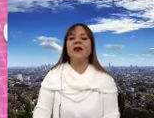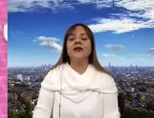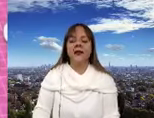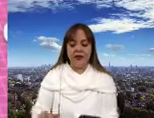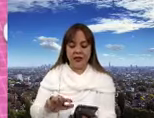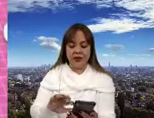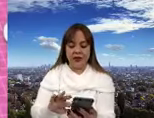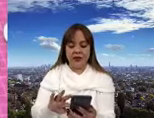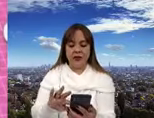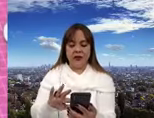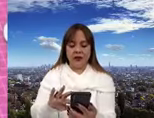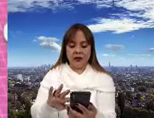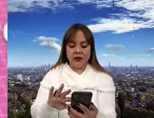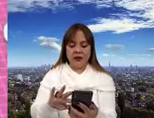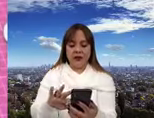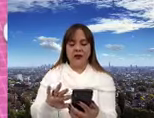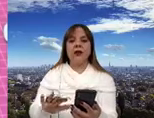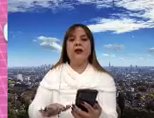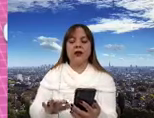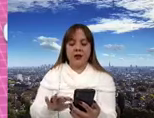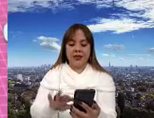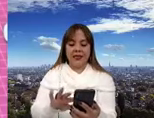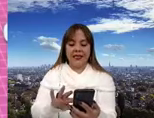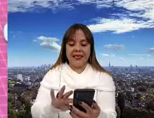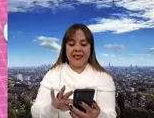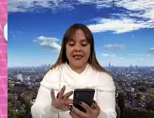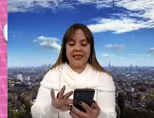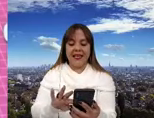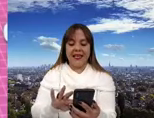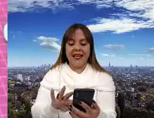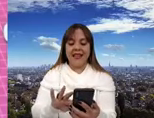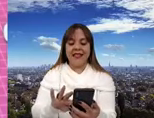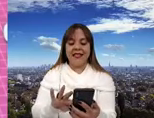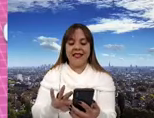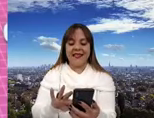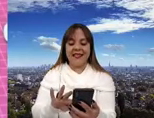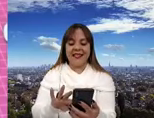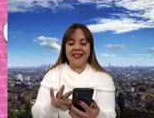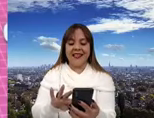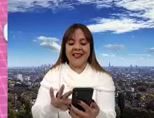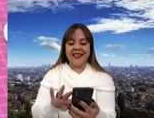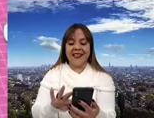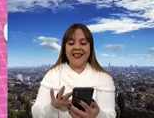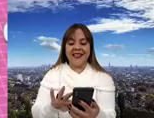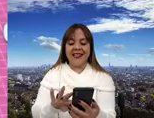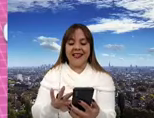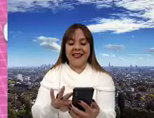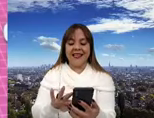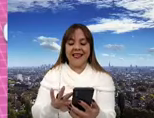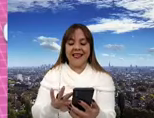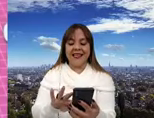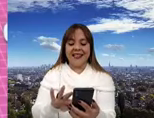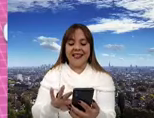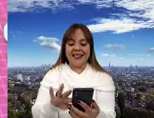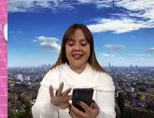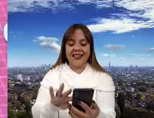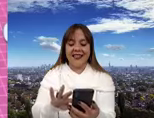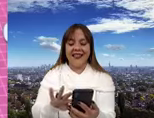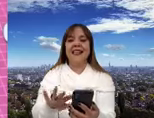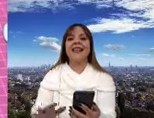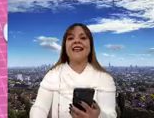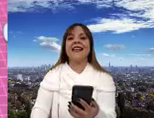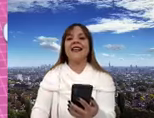verdade. E aí eu não Aqui. preparei linha ali, porque assim, eu. Por exemplo,